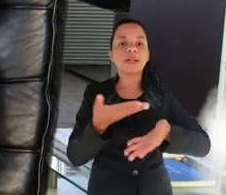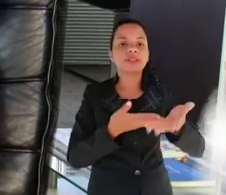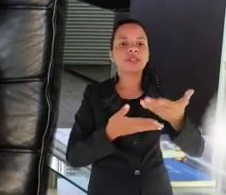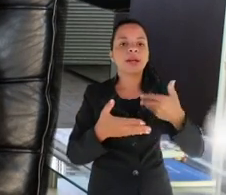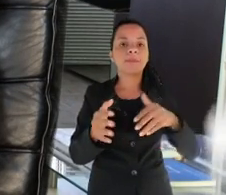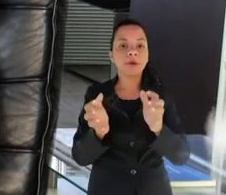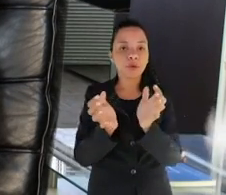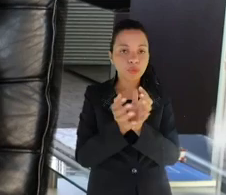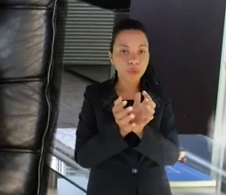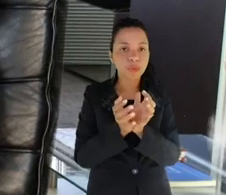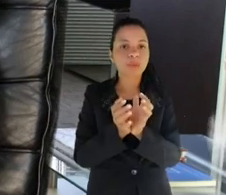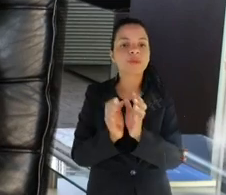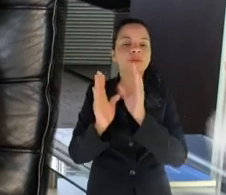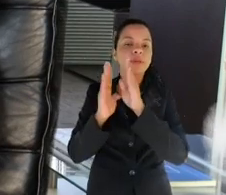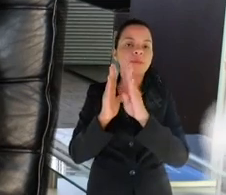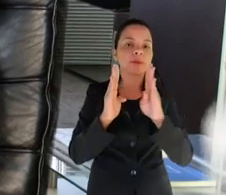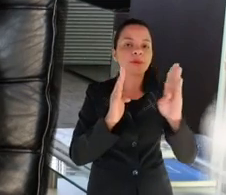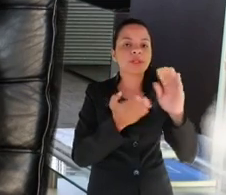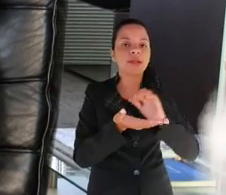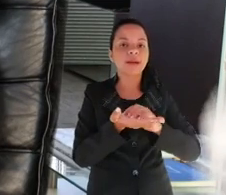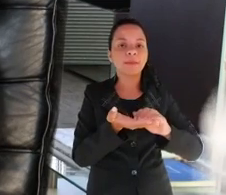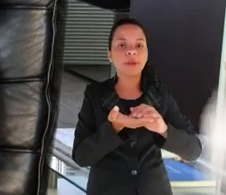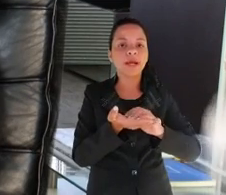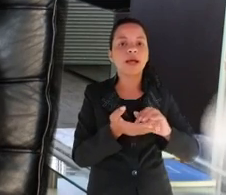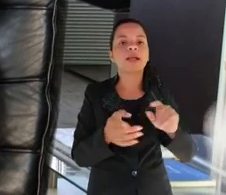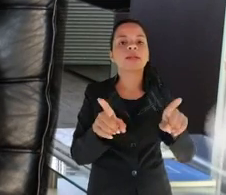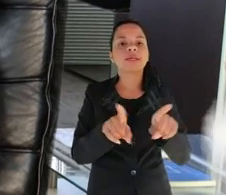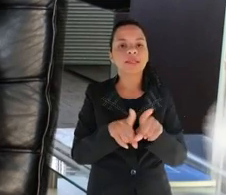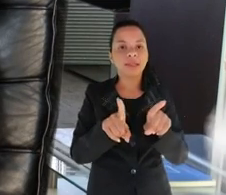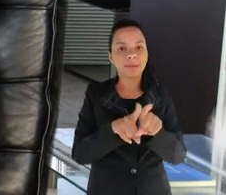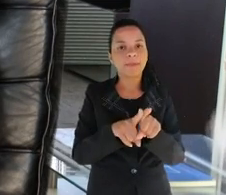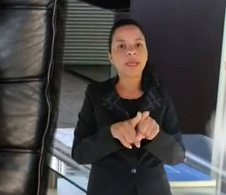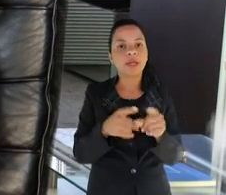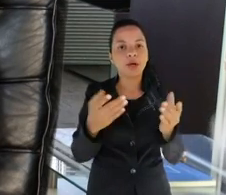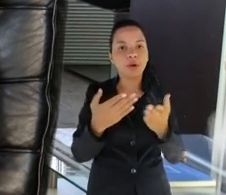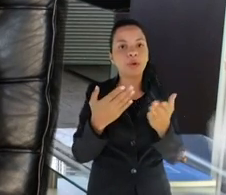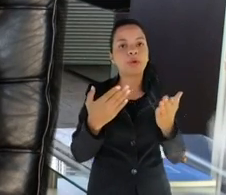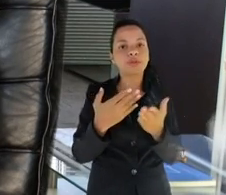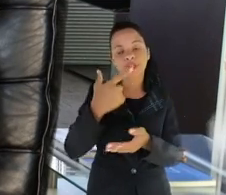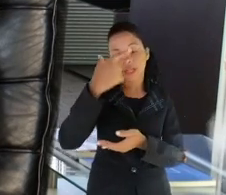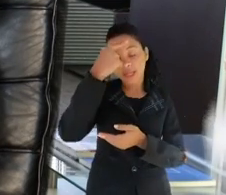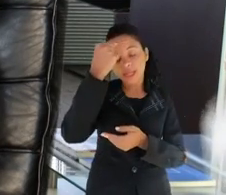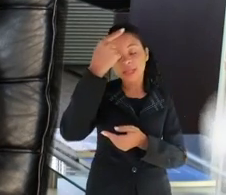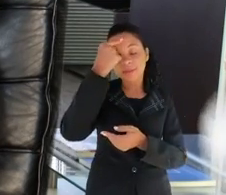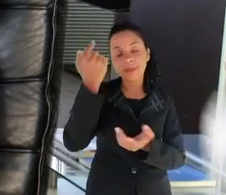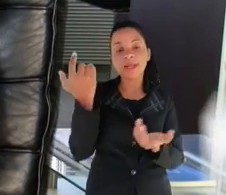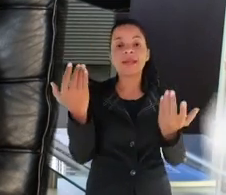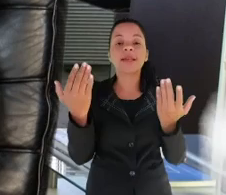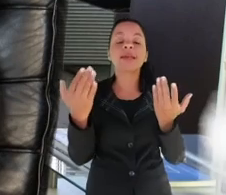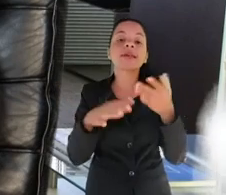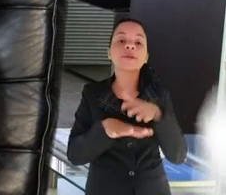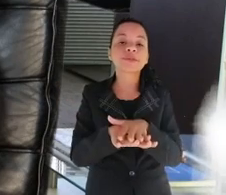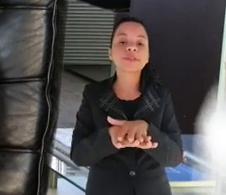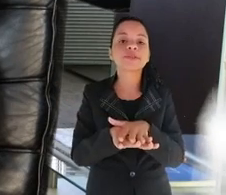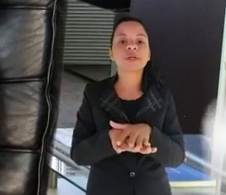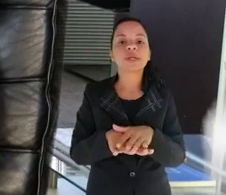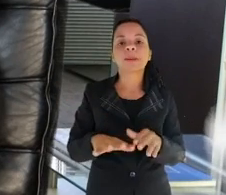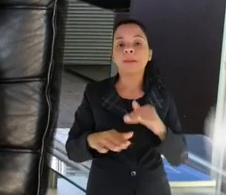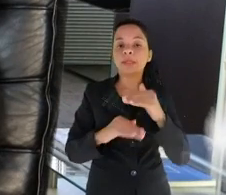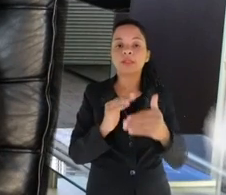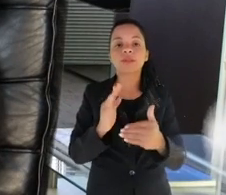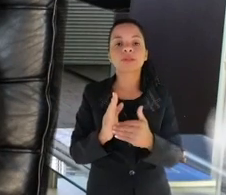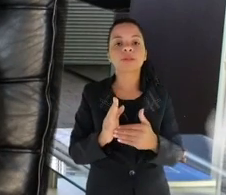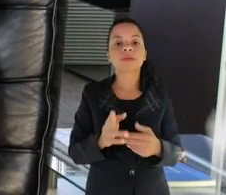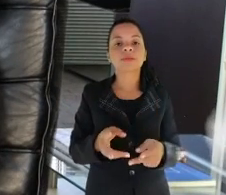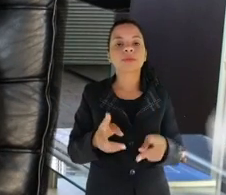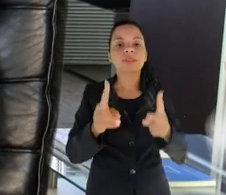Braille e hoje da Academia Inclusiva, para que todos vejam o quanto é importante o aprimoramento